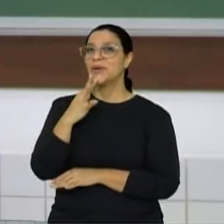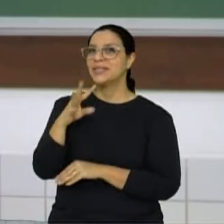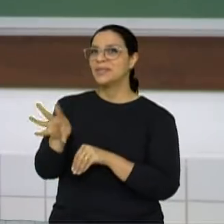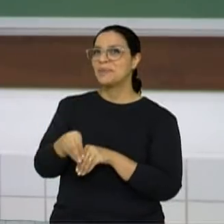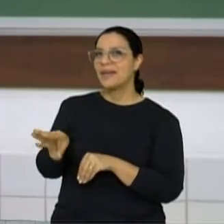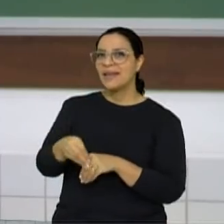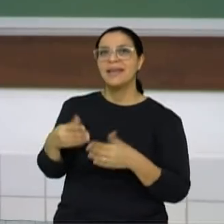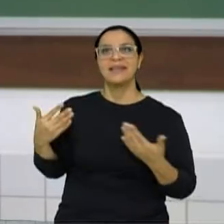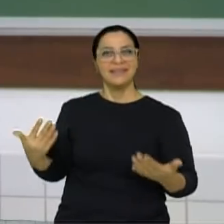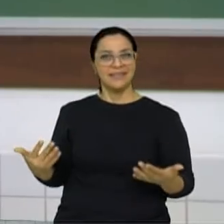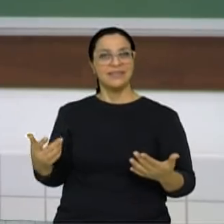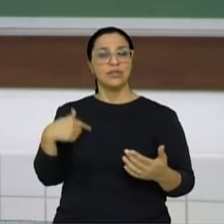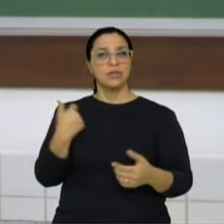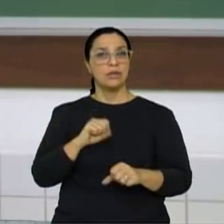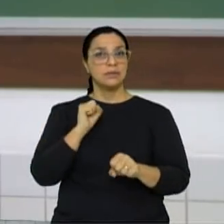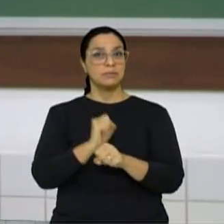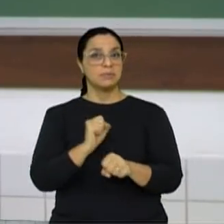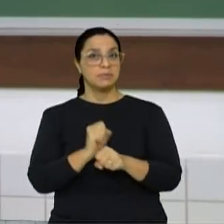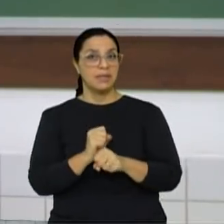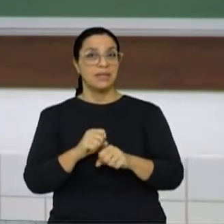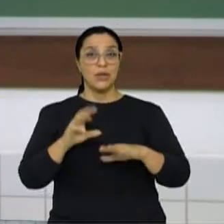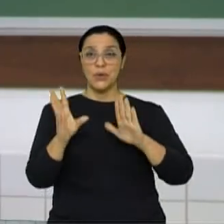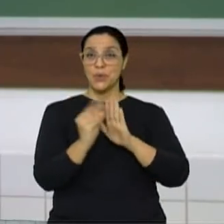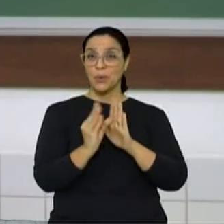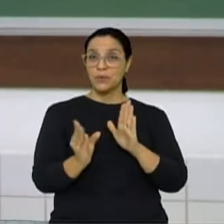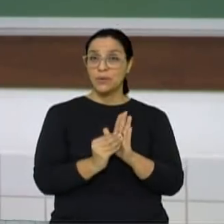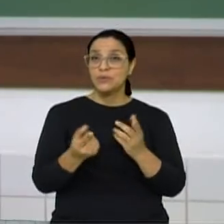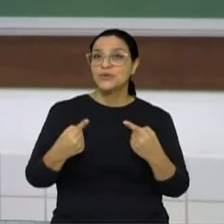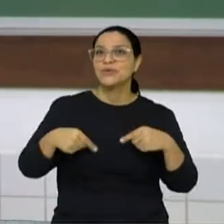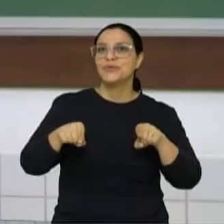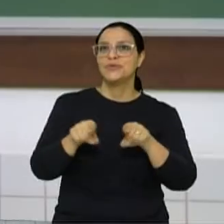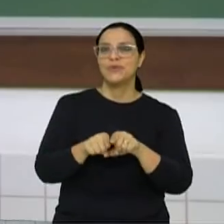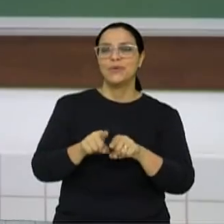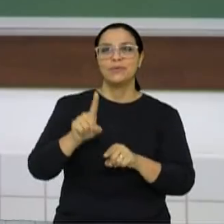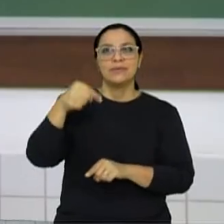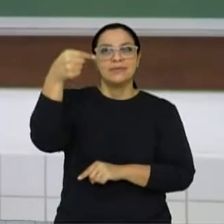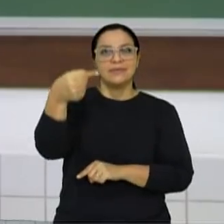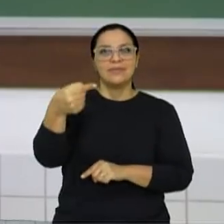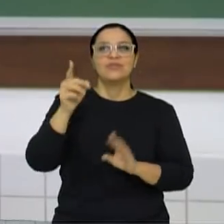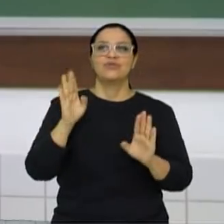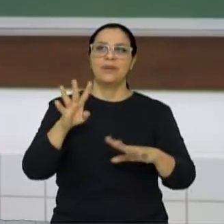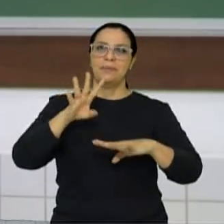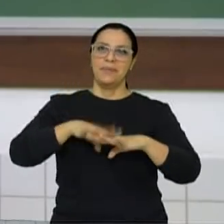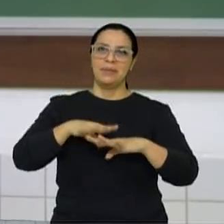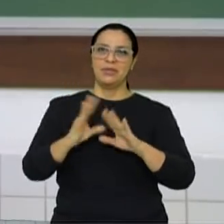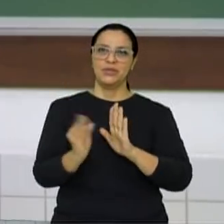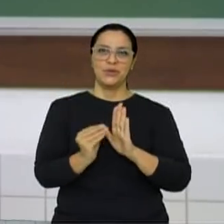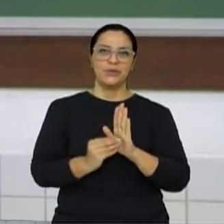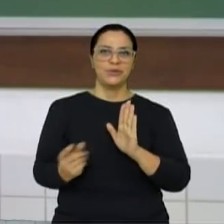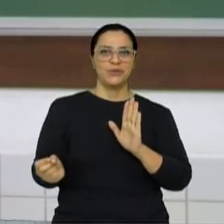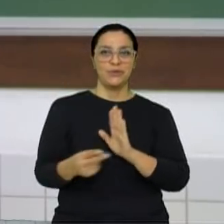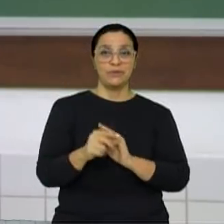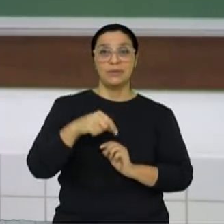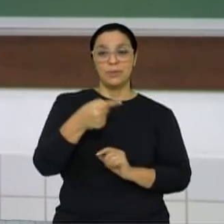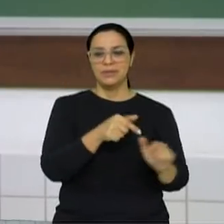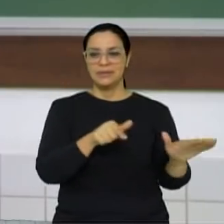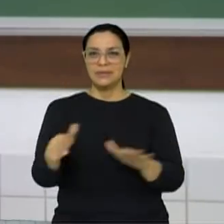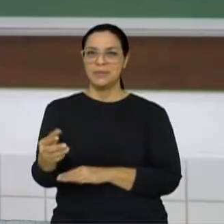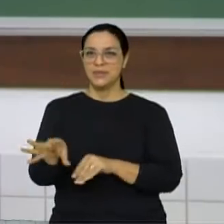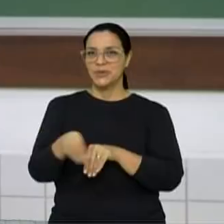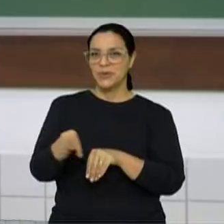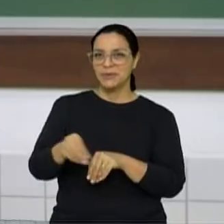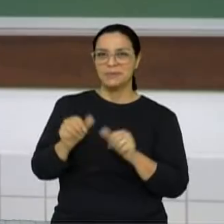do Conhecimento, né? A gente dá uma pausazinha aqui nesses conteúdos, mas voltamos, né, logo em seguida, após a Semana do